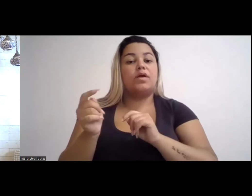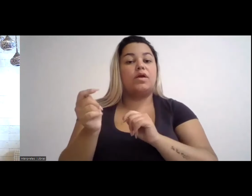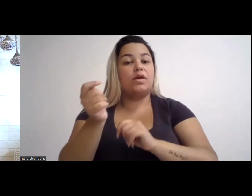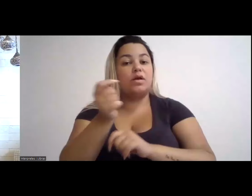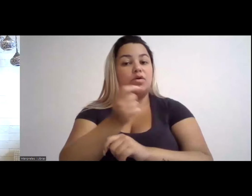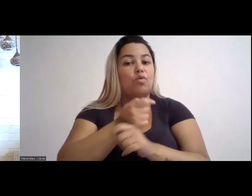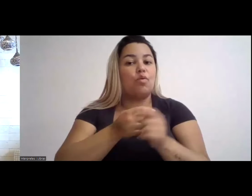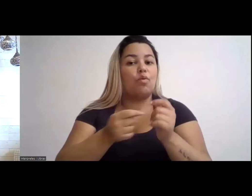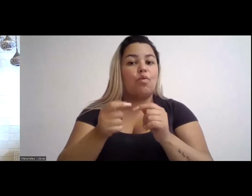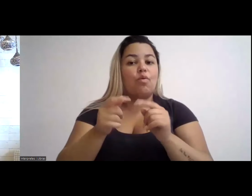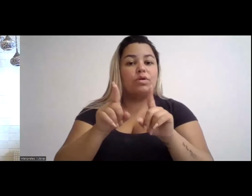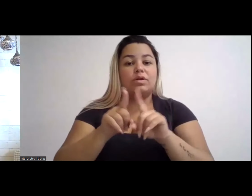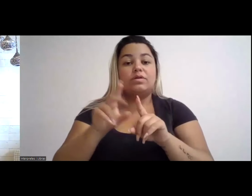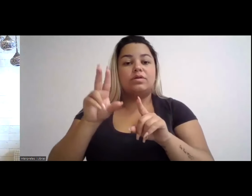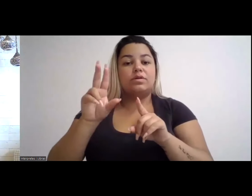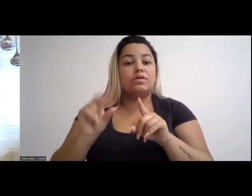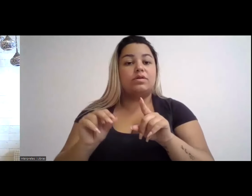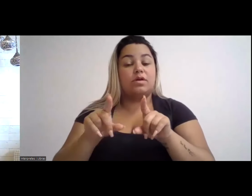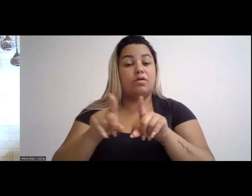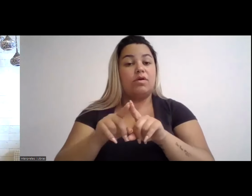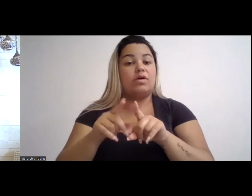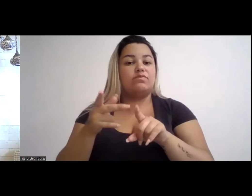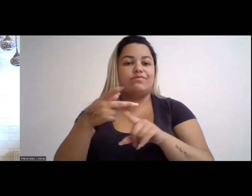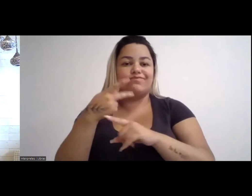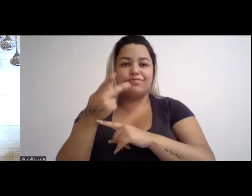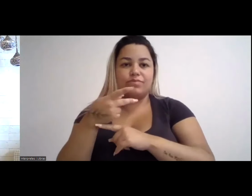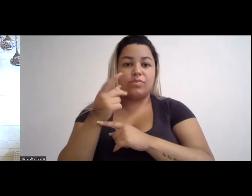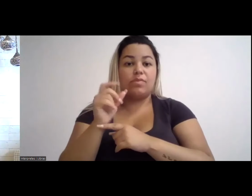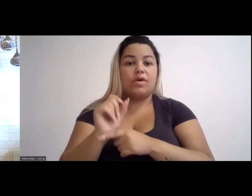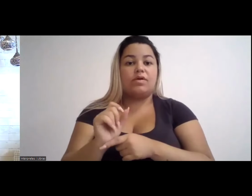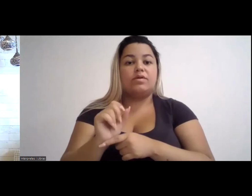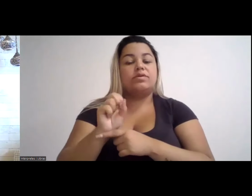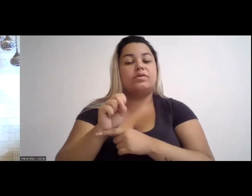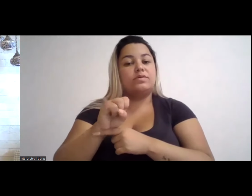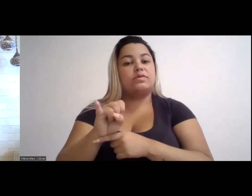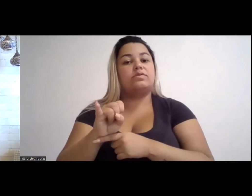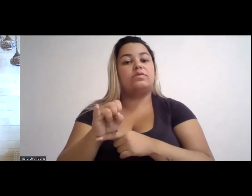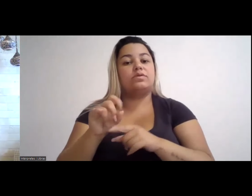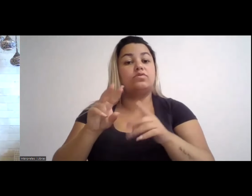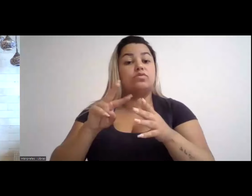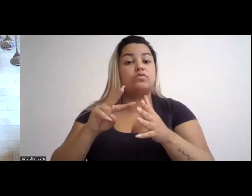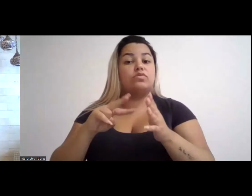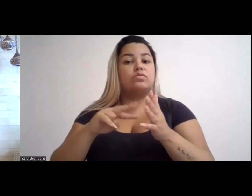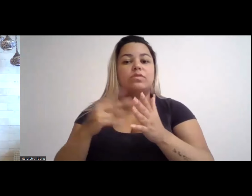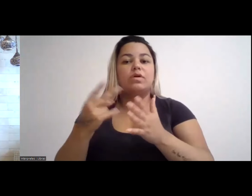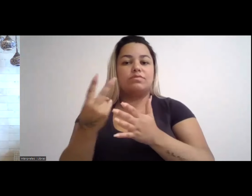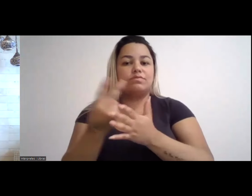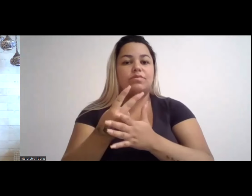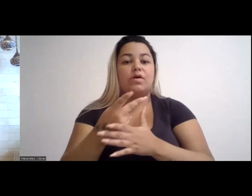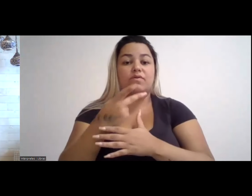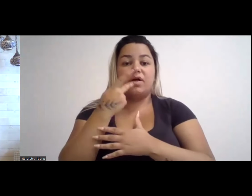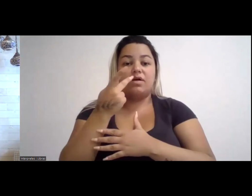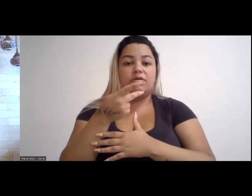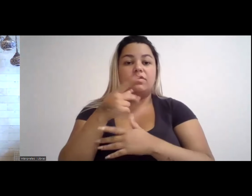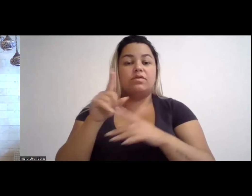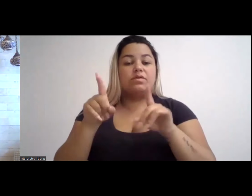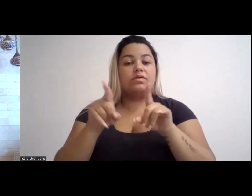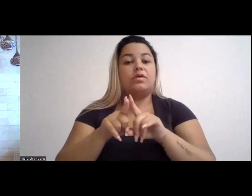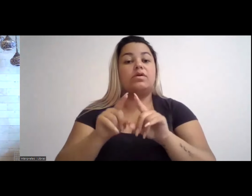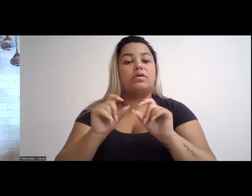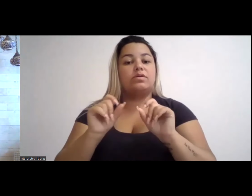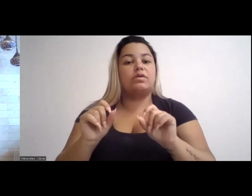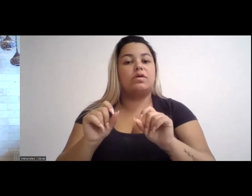é, não é capaz de nos dizer, não é, se essa economia, no sentido que nós estamos tratando aqui, ela tece redes e